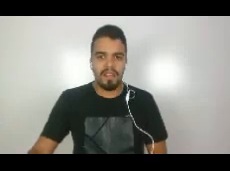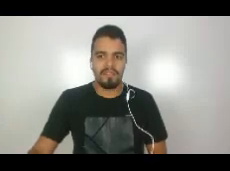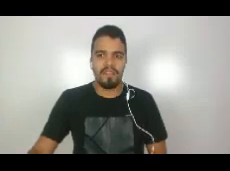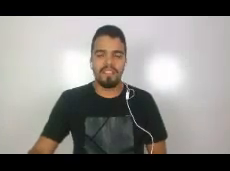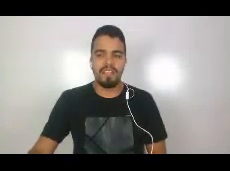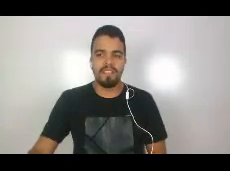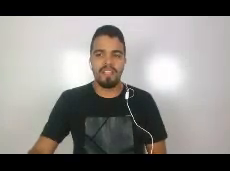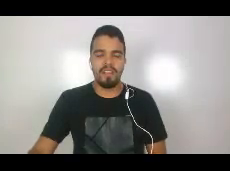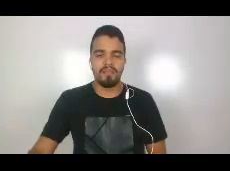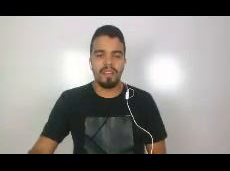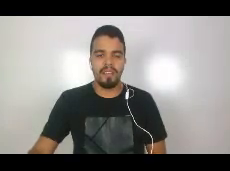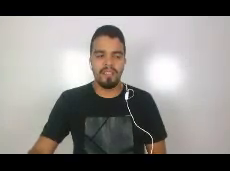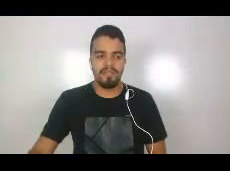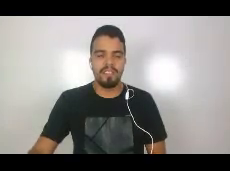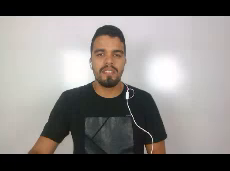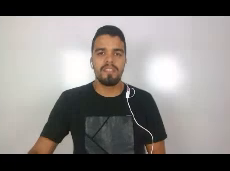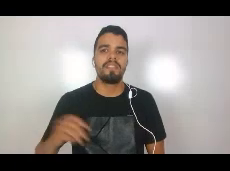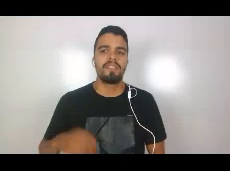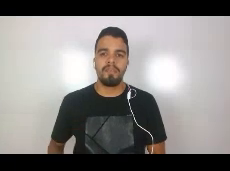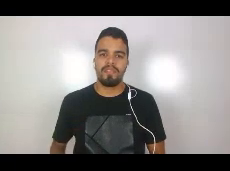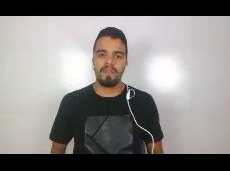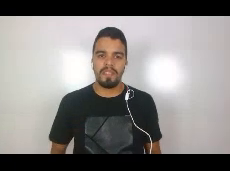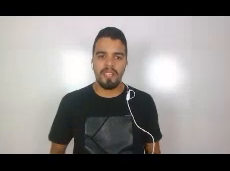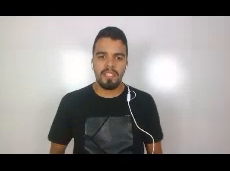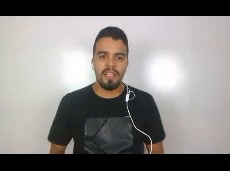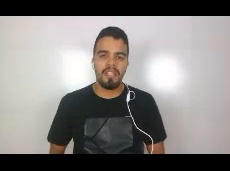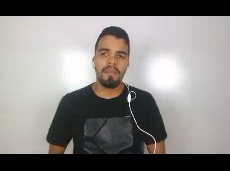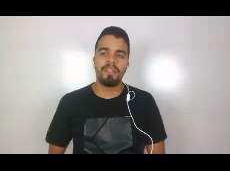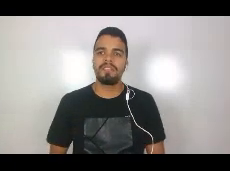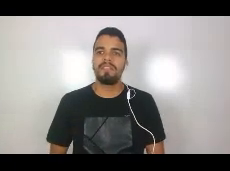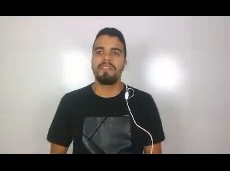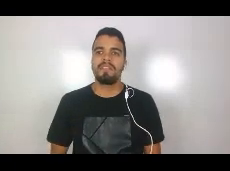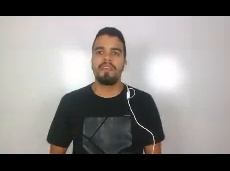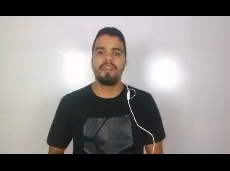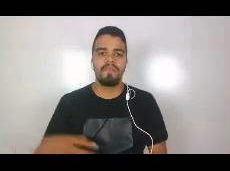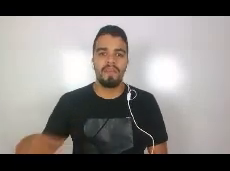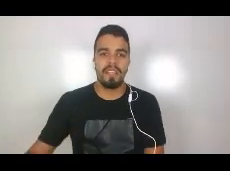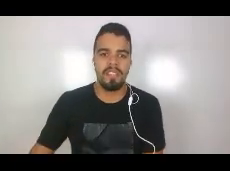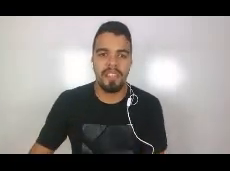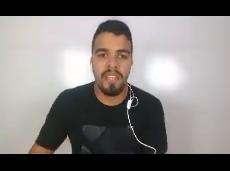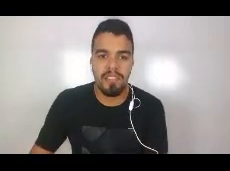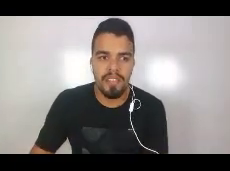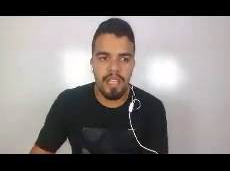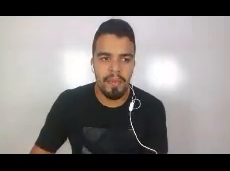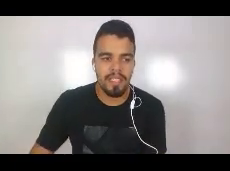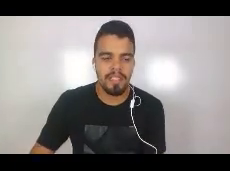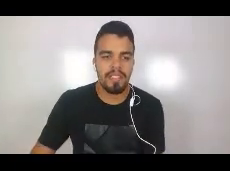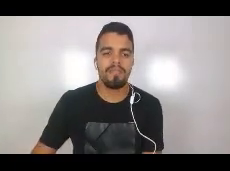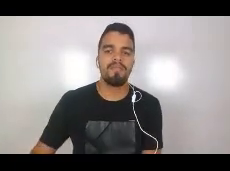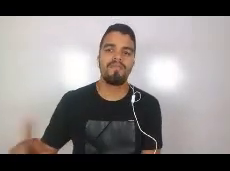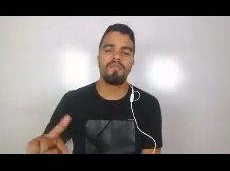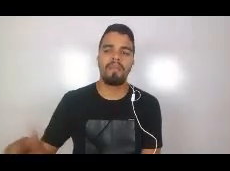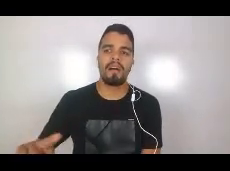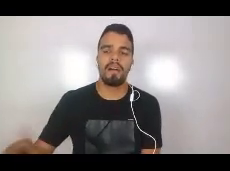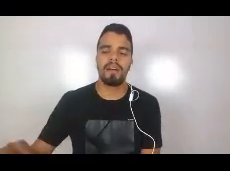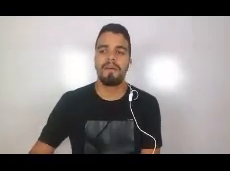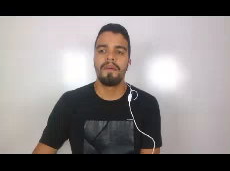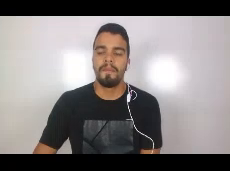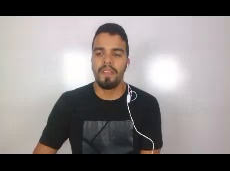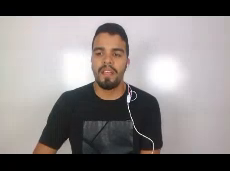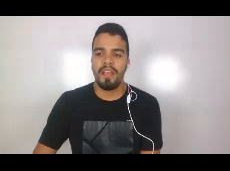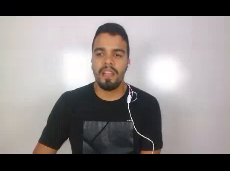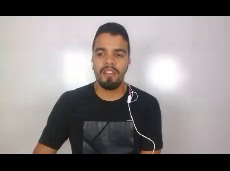Libras pela Universidade Federal do Maranhão. Também sou especialista em Libras, especialista em tradução e interpretação no